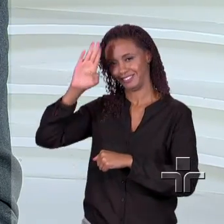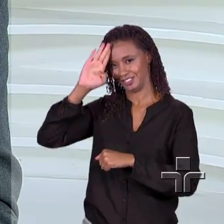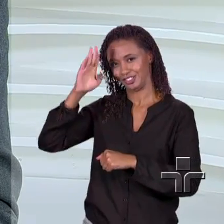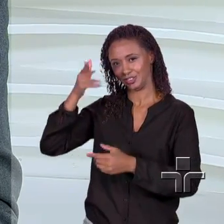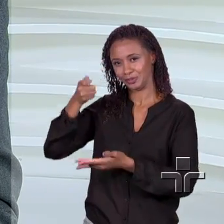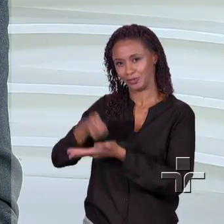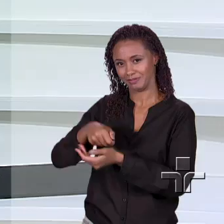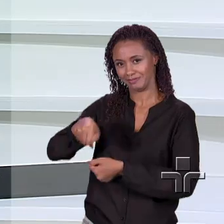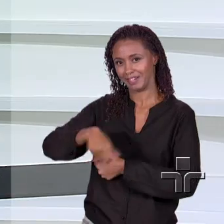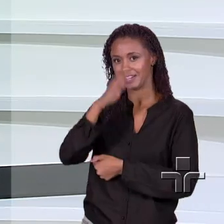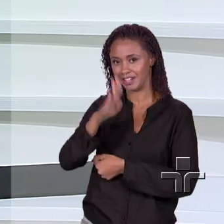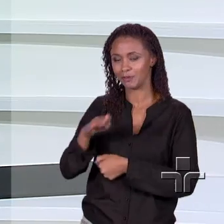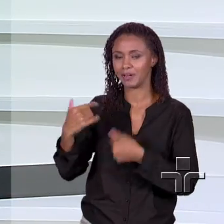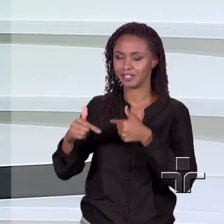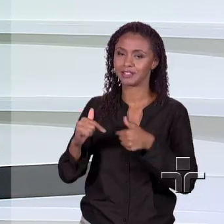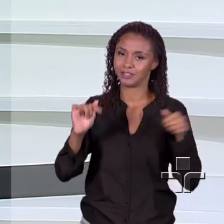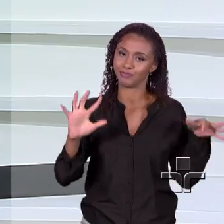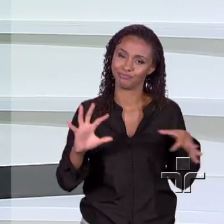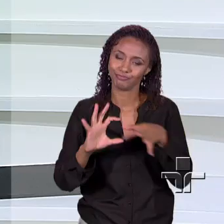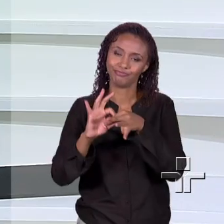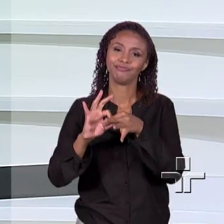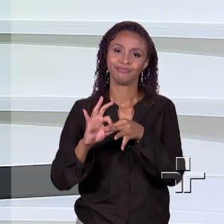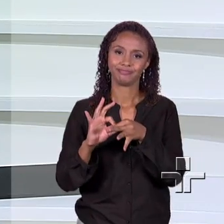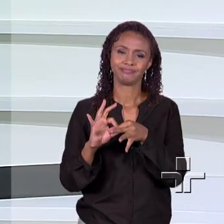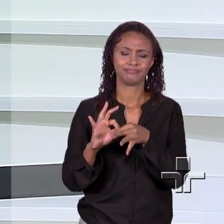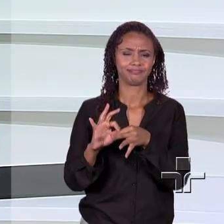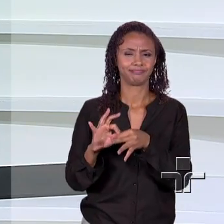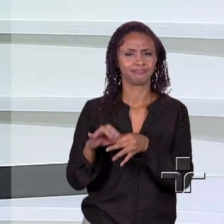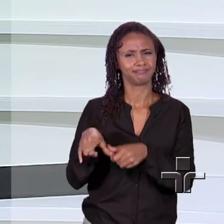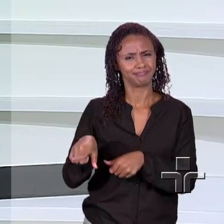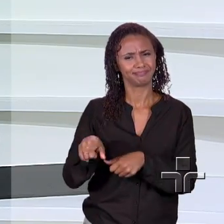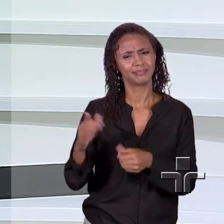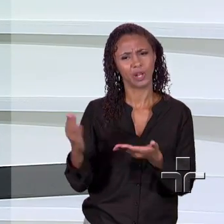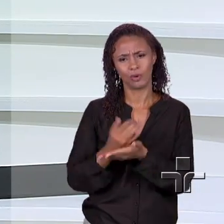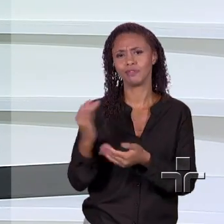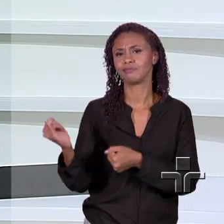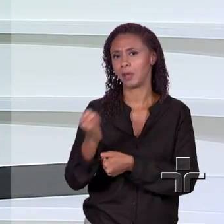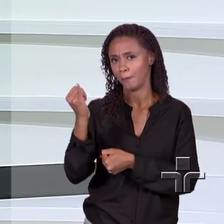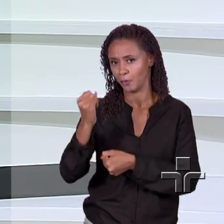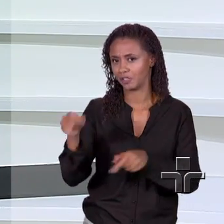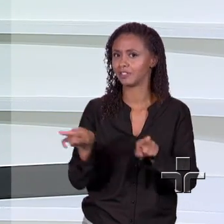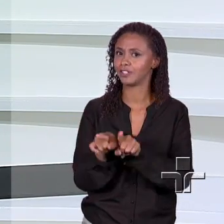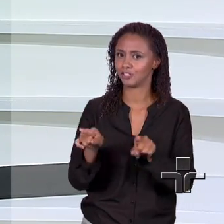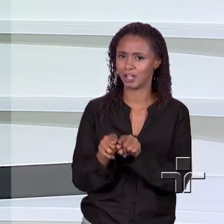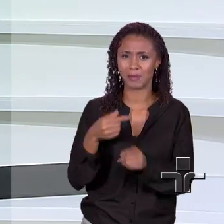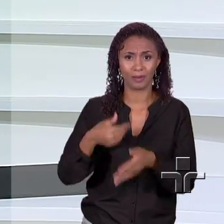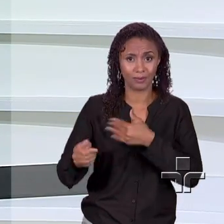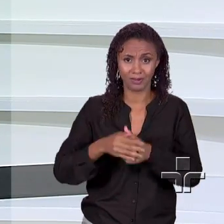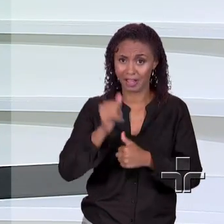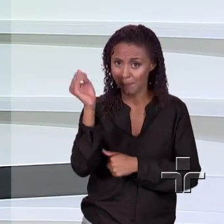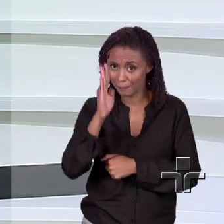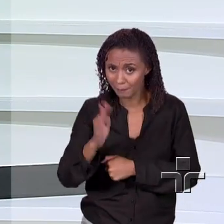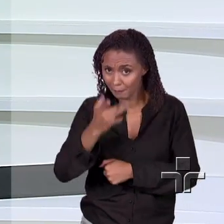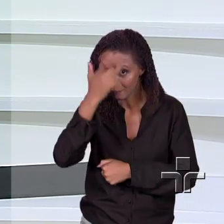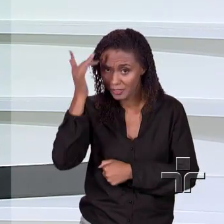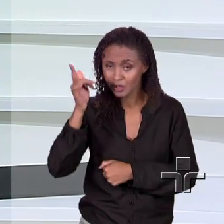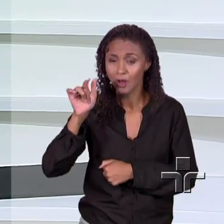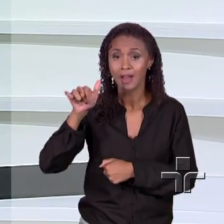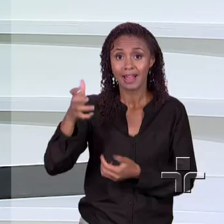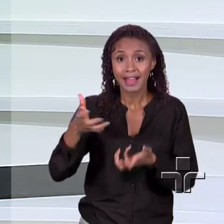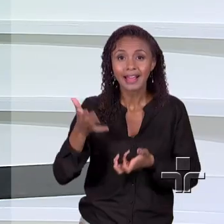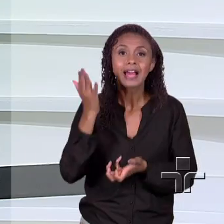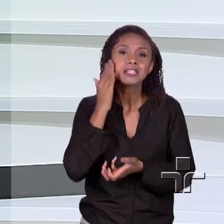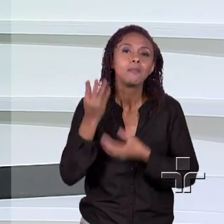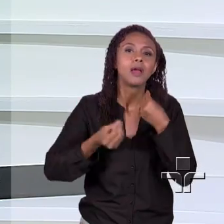Vocês, né, que é também uma obra indispensável, eu acho que para todo brasileiro que quer entender um pouco mais o fenômeno da ditadura e